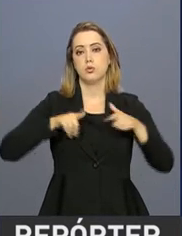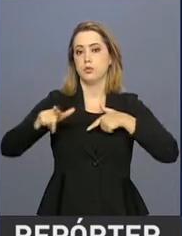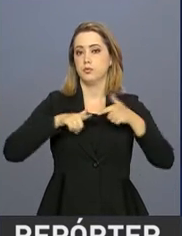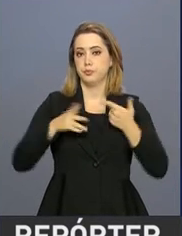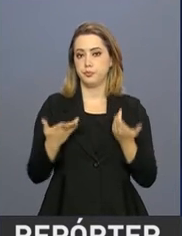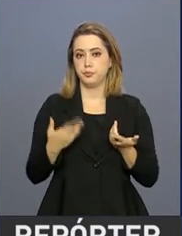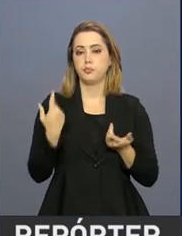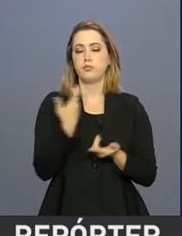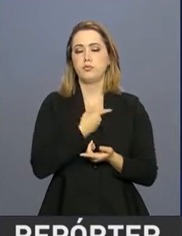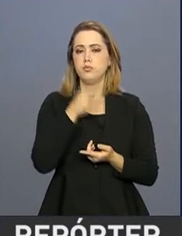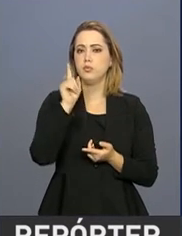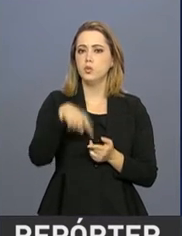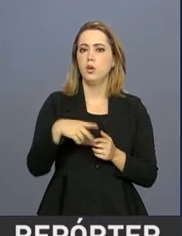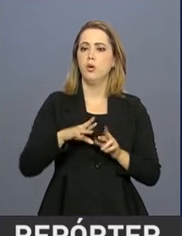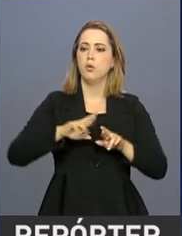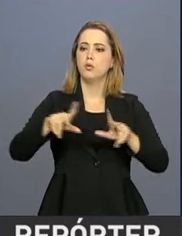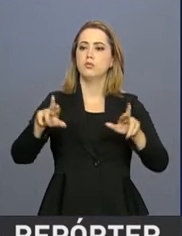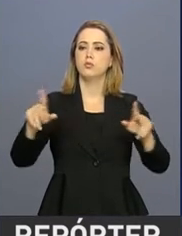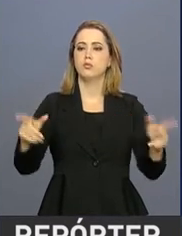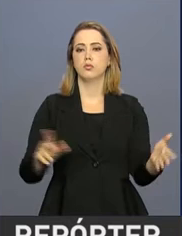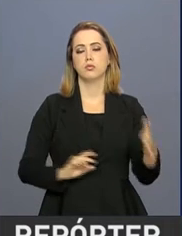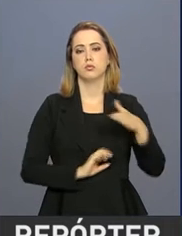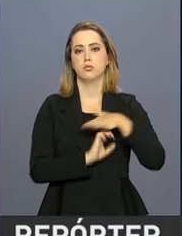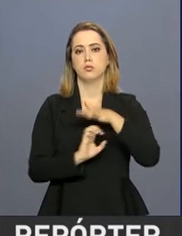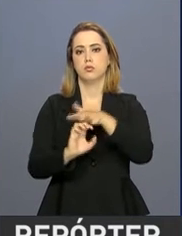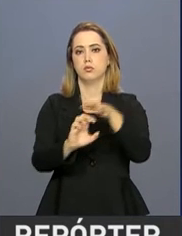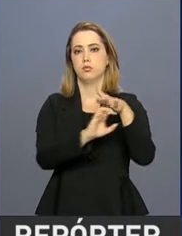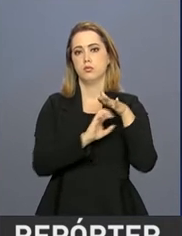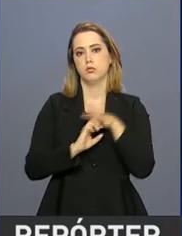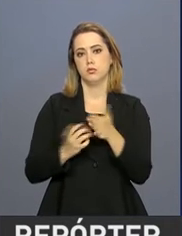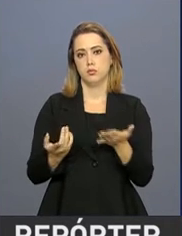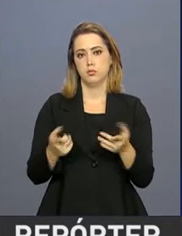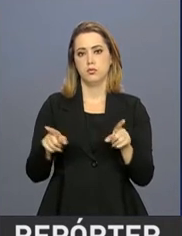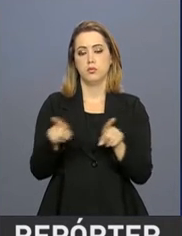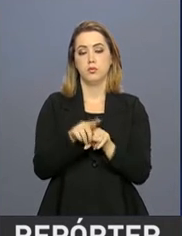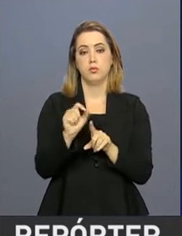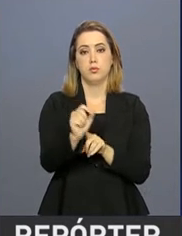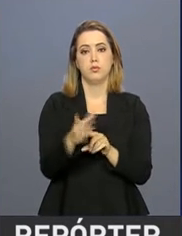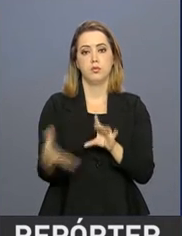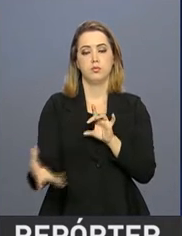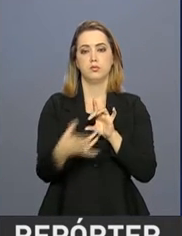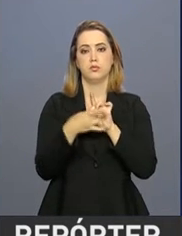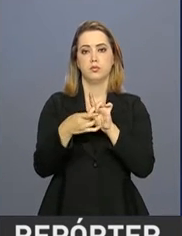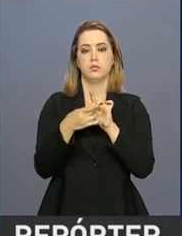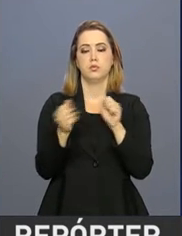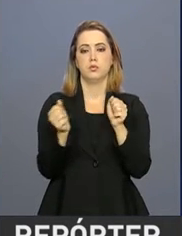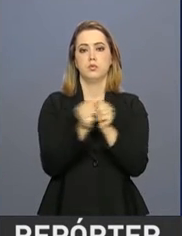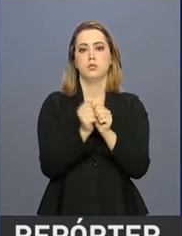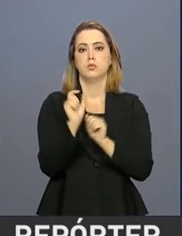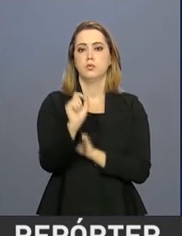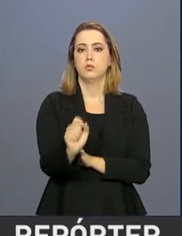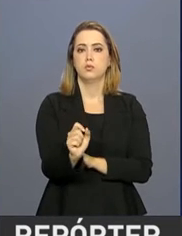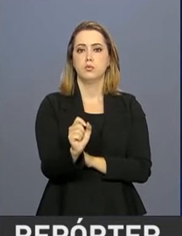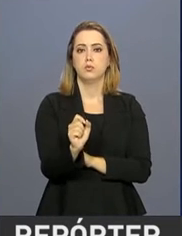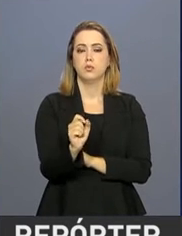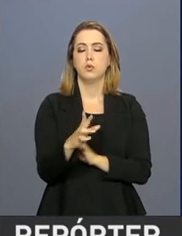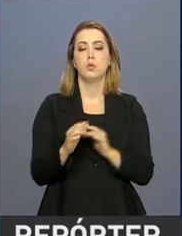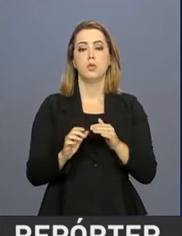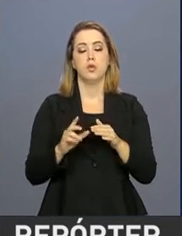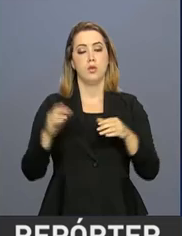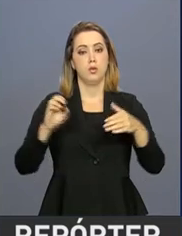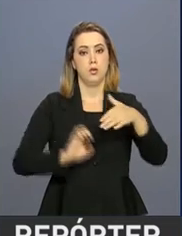é exatamente esta diversificar a atuação da petrobas conectada com a iniciativa